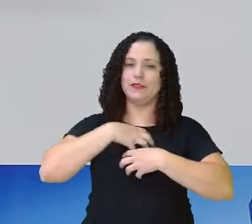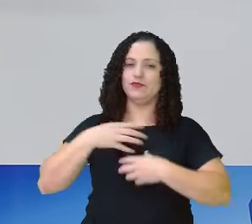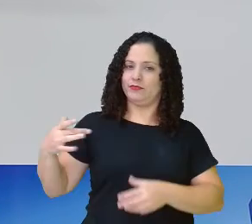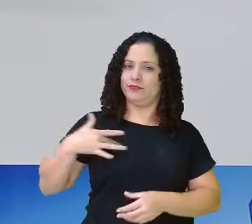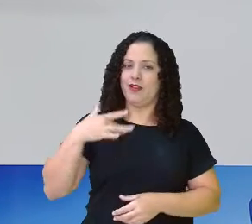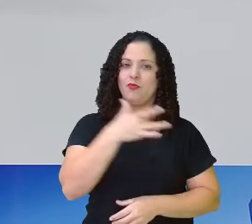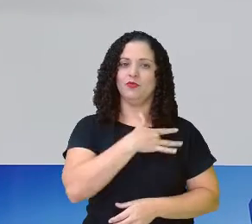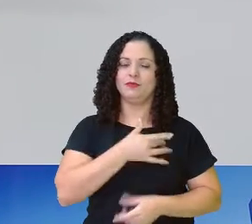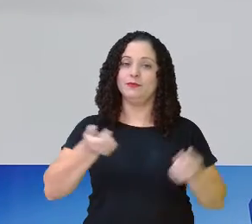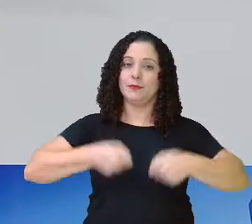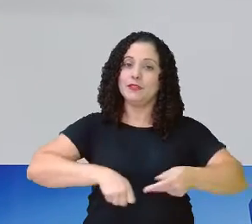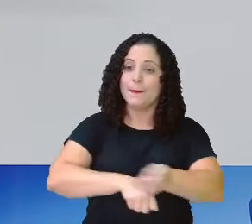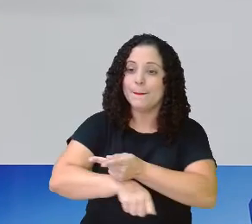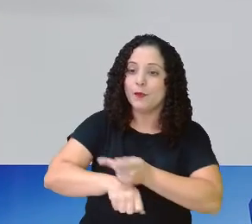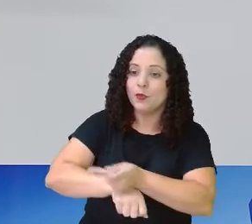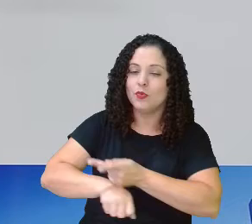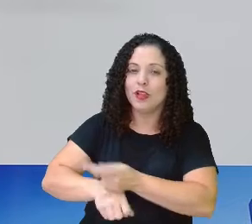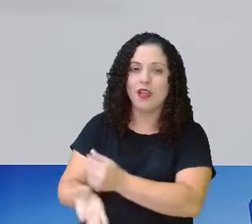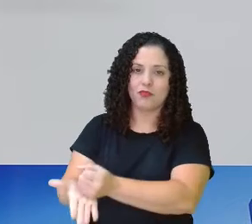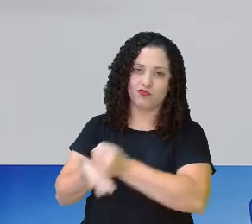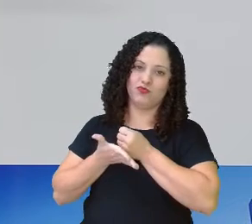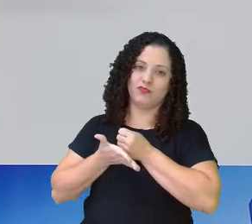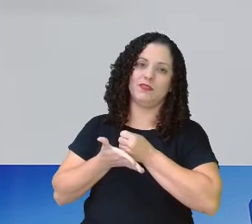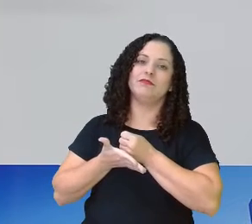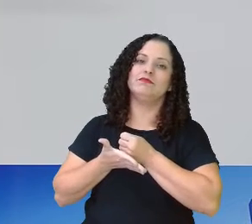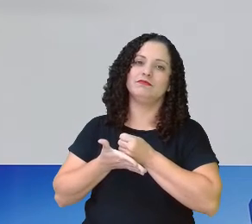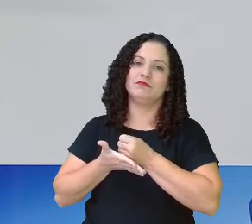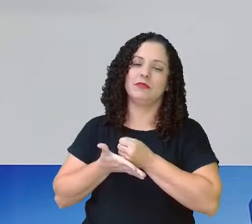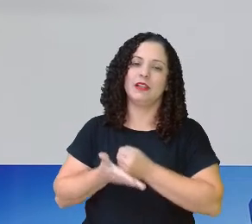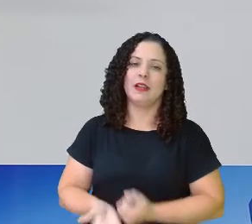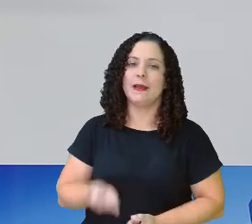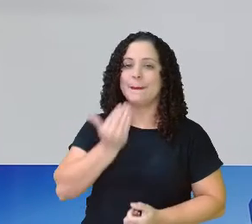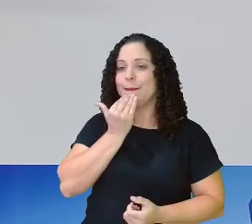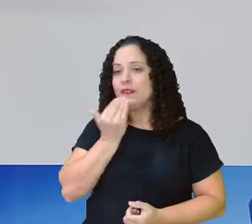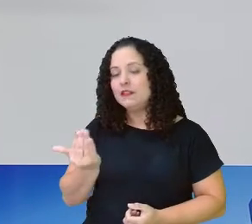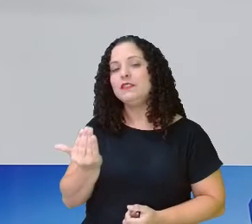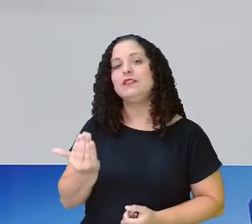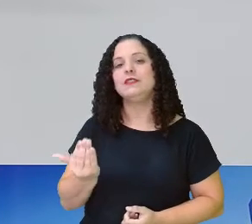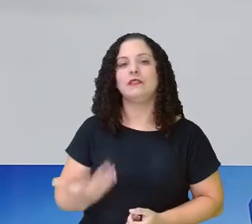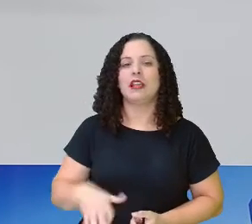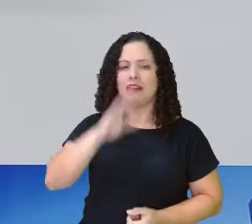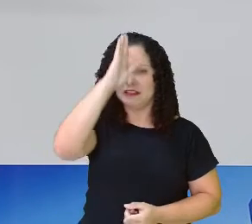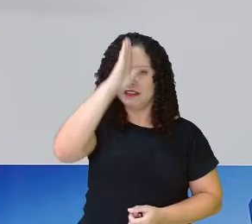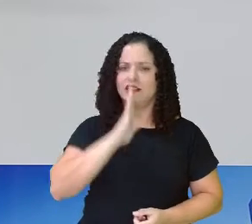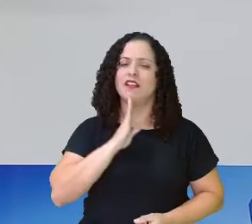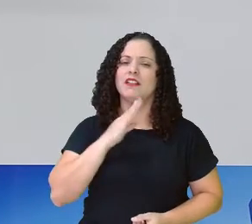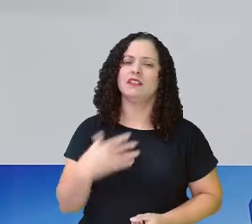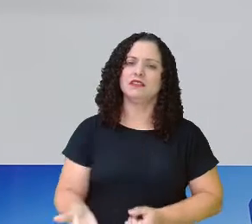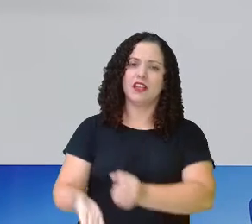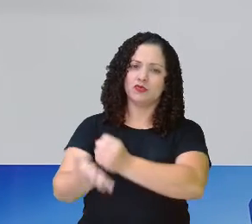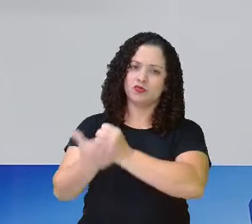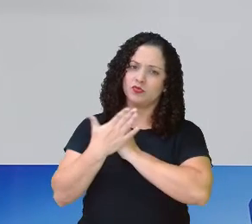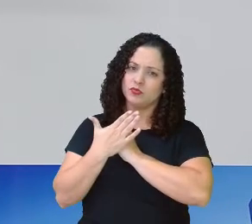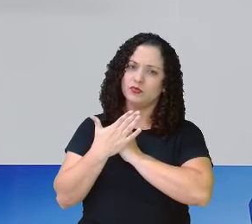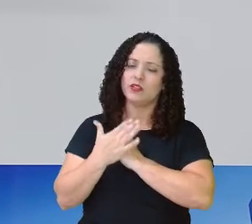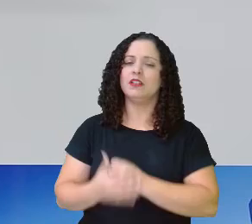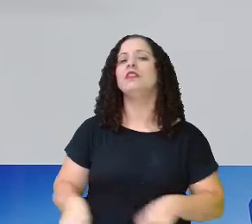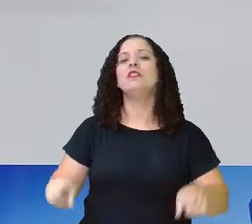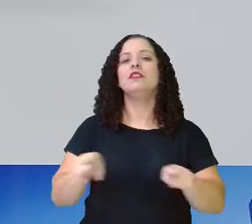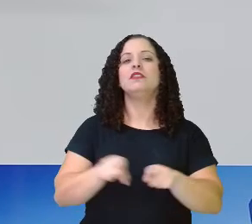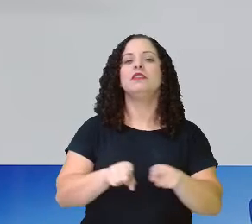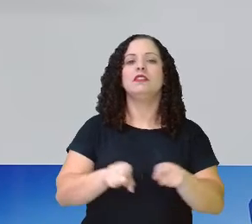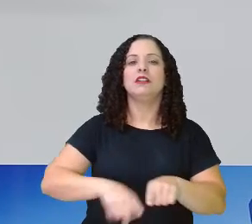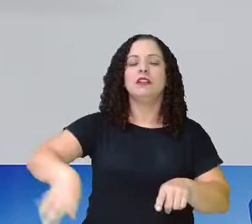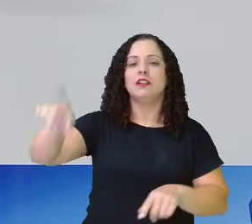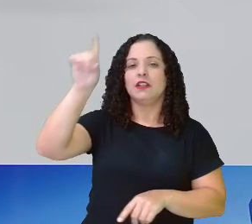procurar ajuda. Há ajuda adequada, há ajuda gratuita, certo? E a gente poder